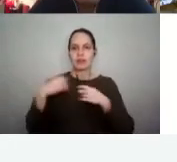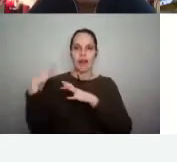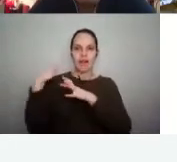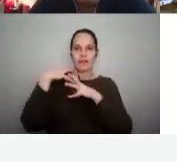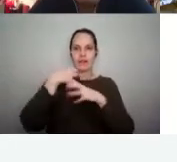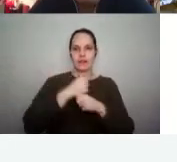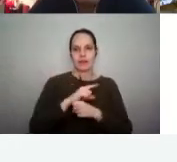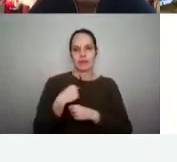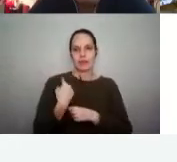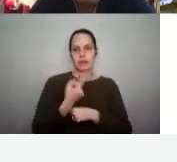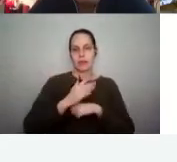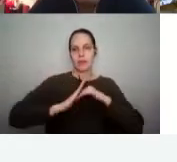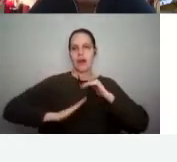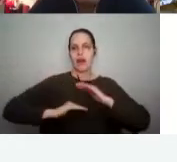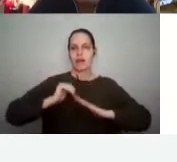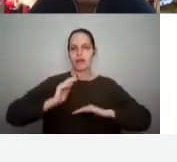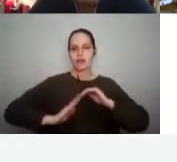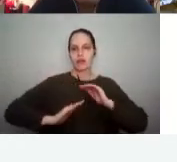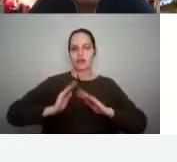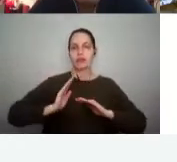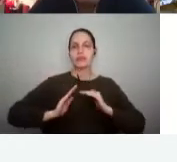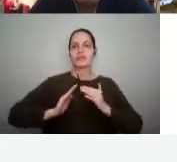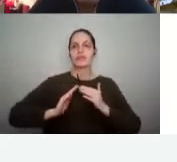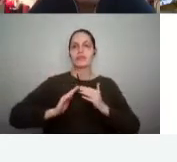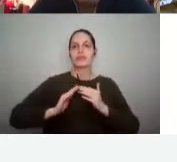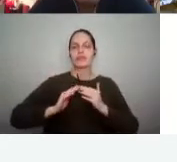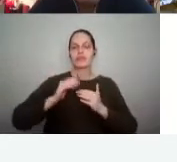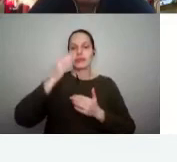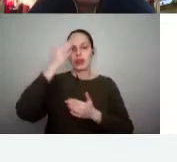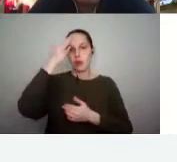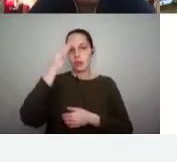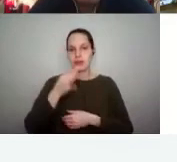práticas de compreensão de convivência social.